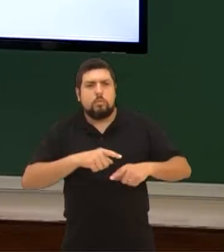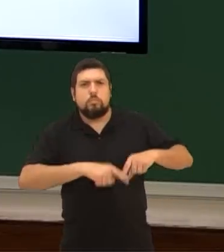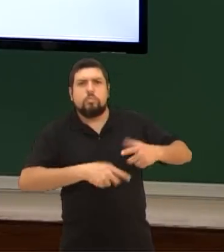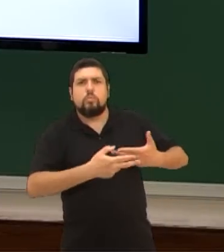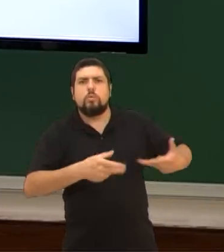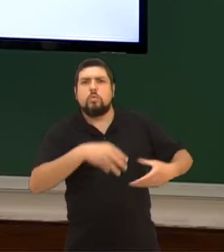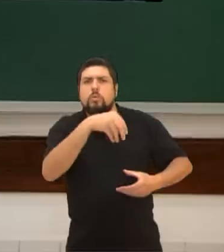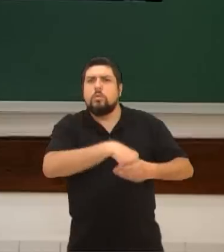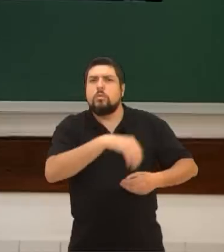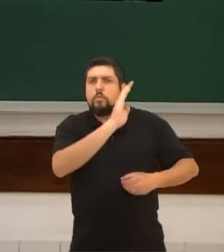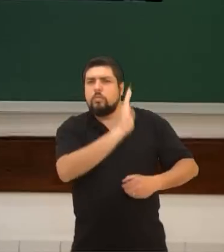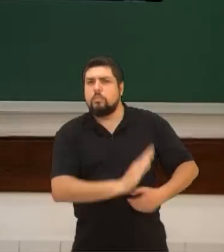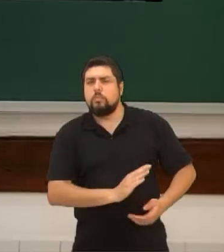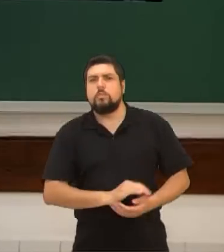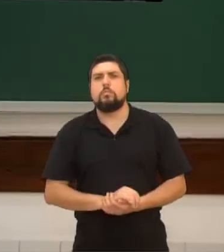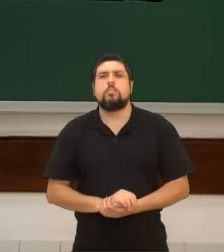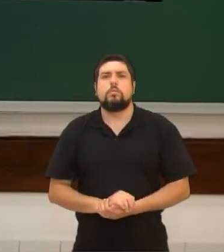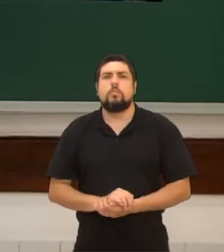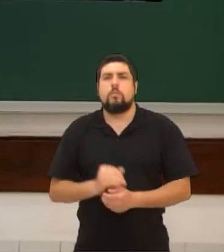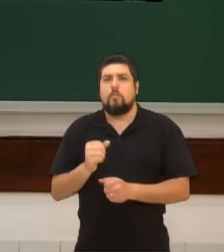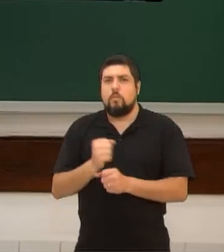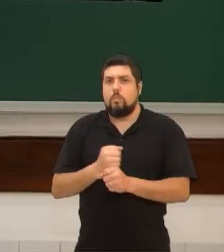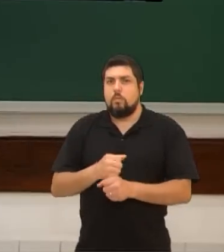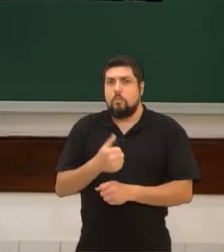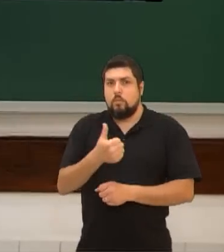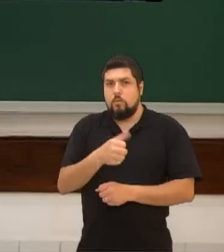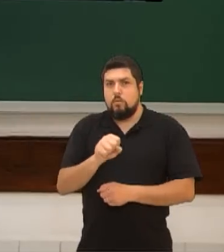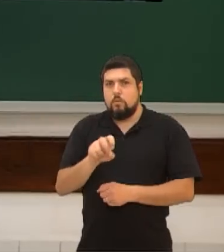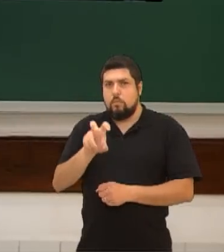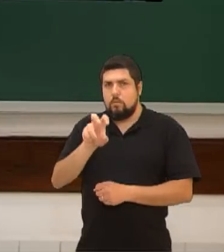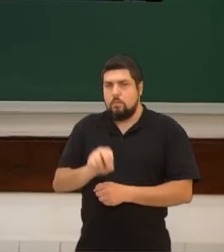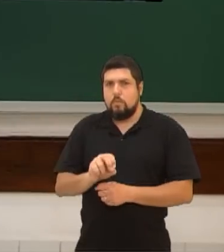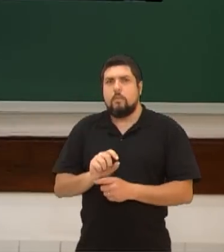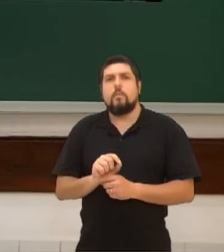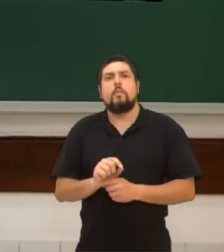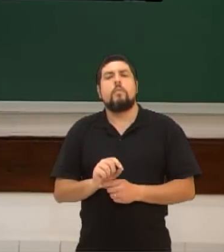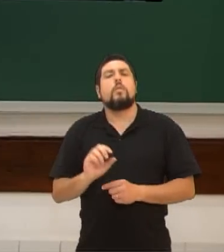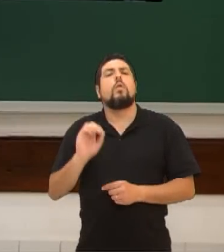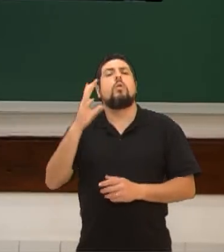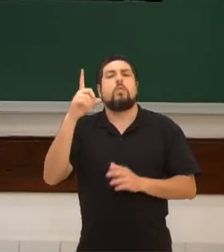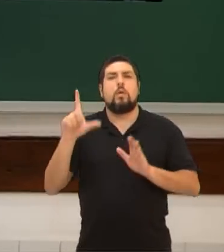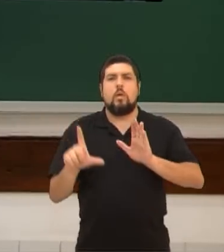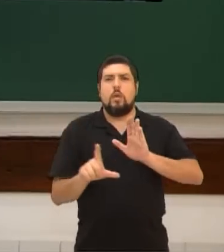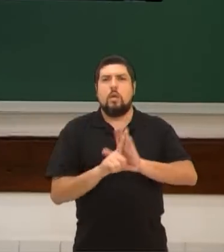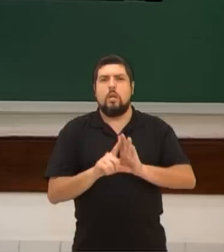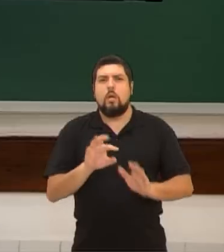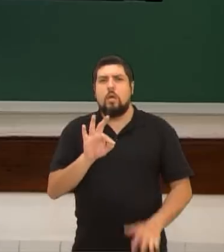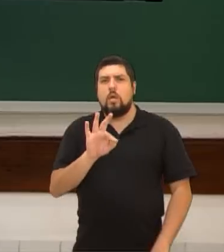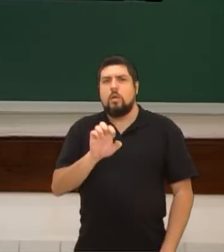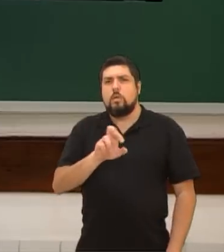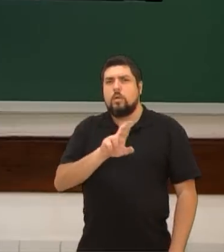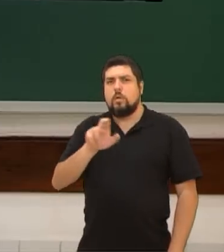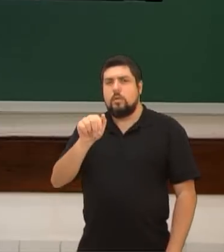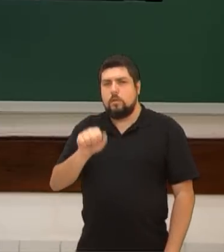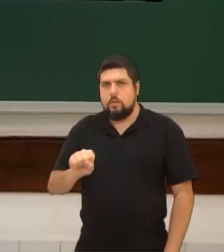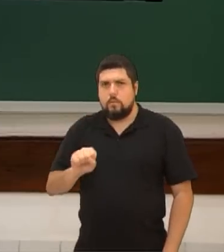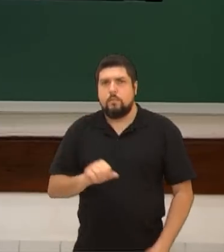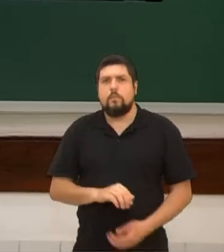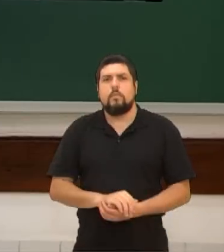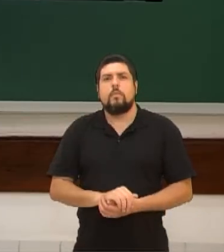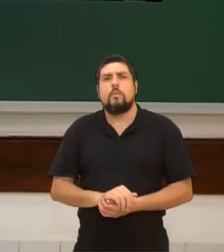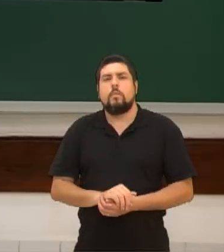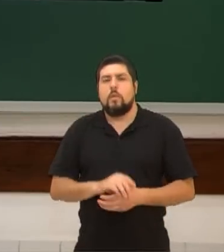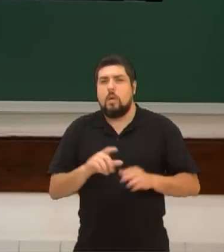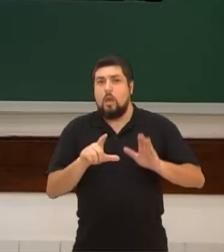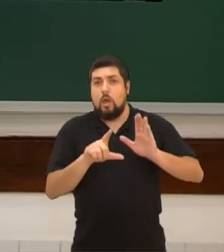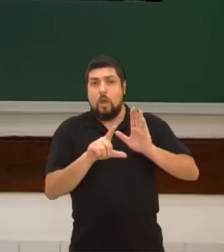Brasil. Em 1850, nós tivemos a Lei de Terras, tivemos a Lei Eusébio de Queiroz, que